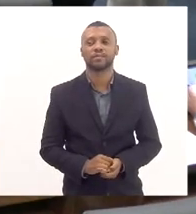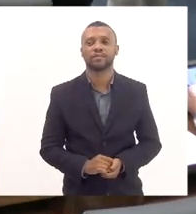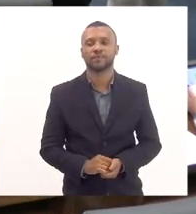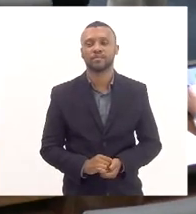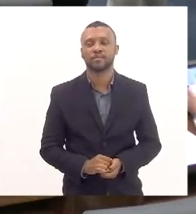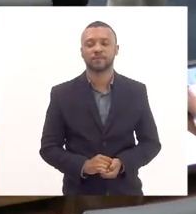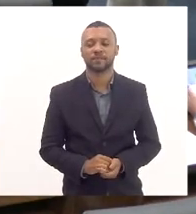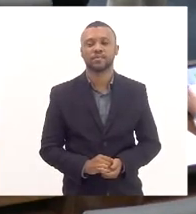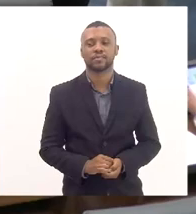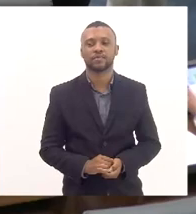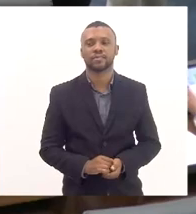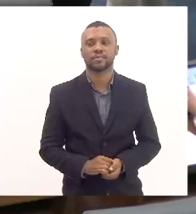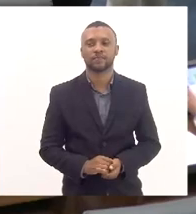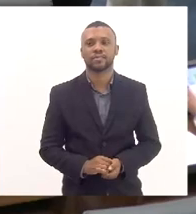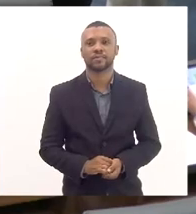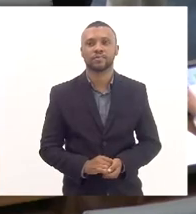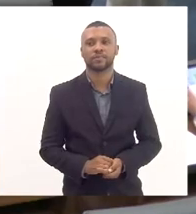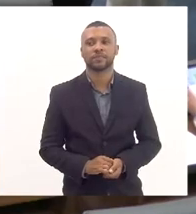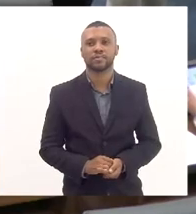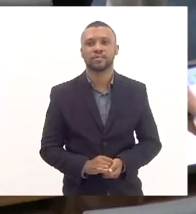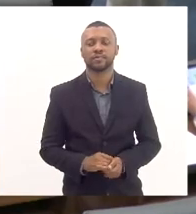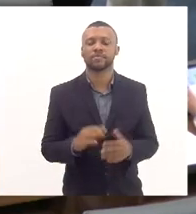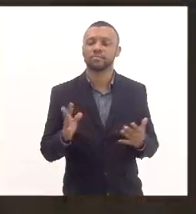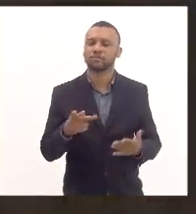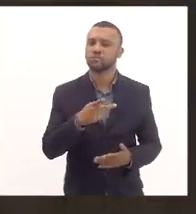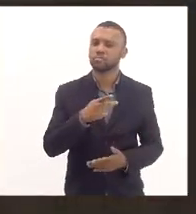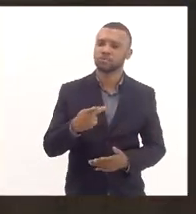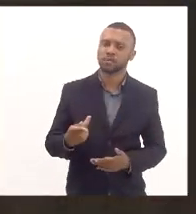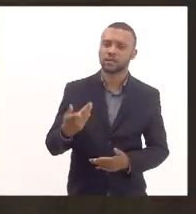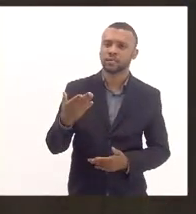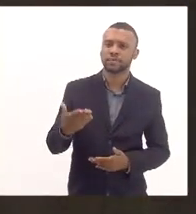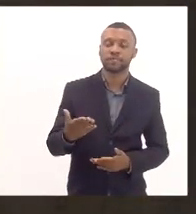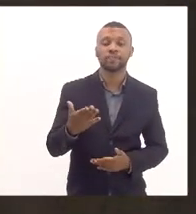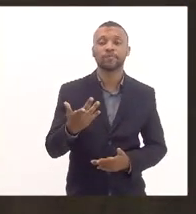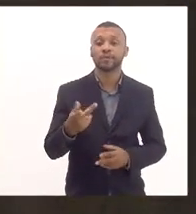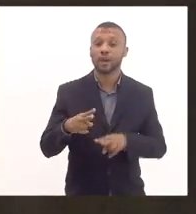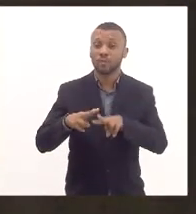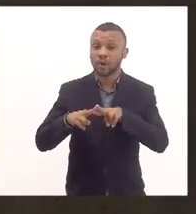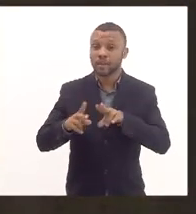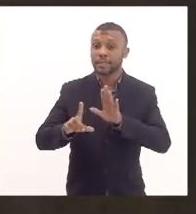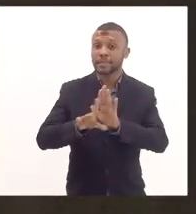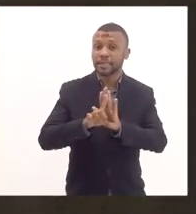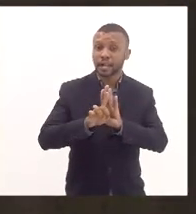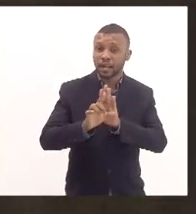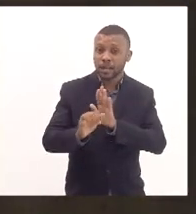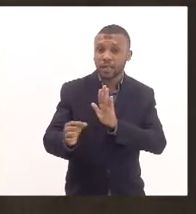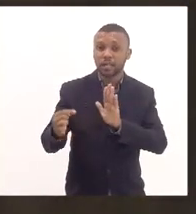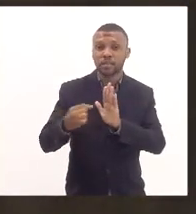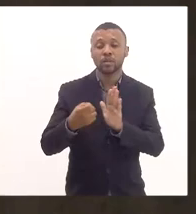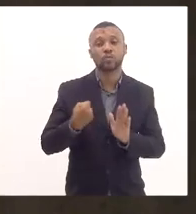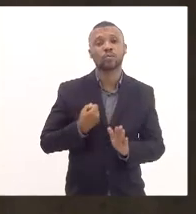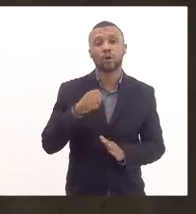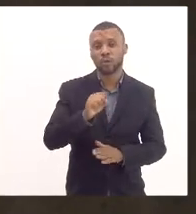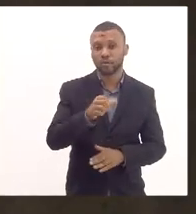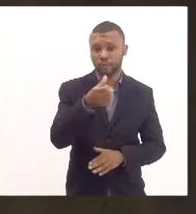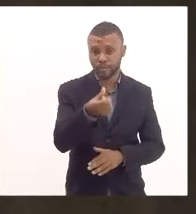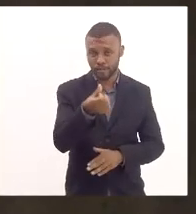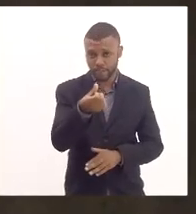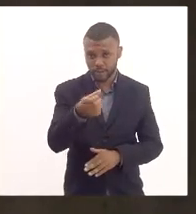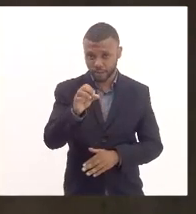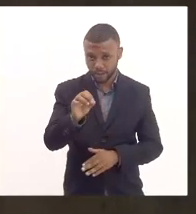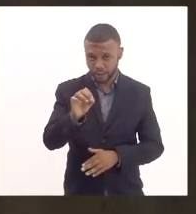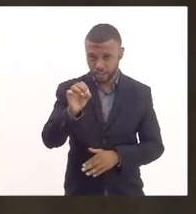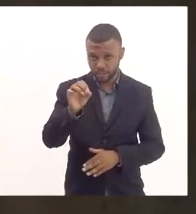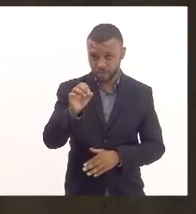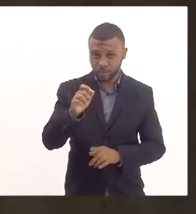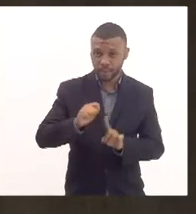E aí o seu presidente o conta da lei 8660